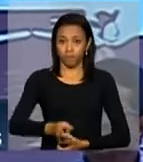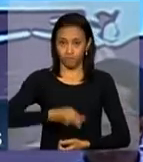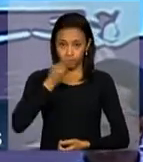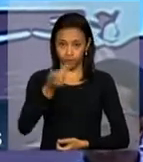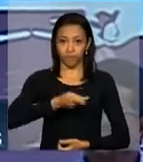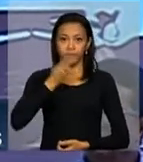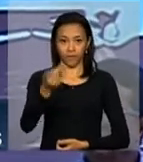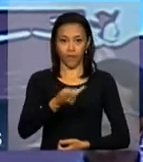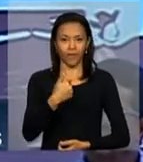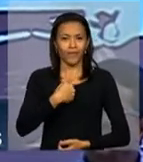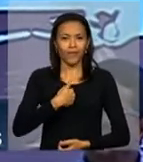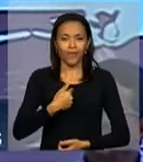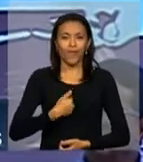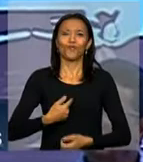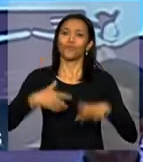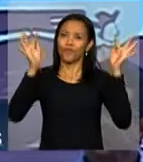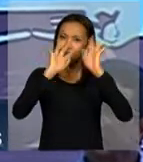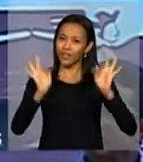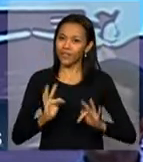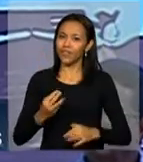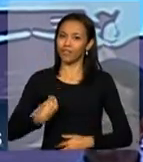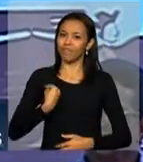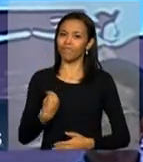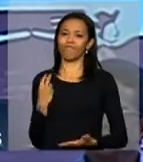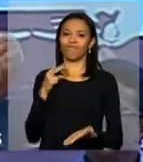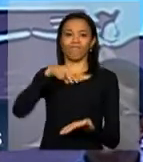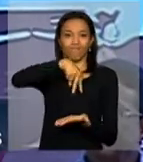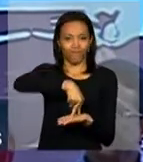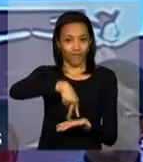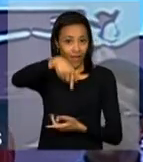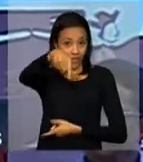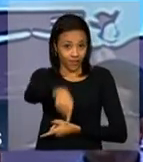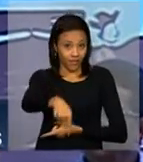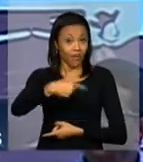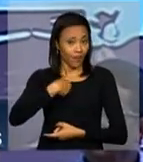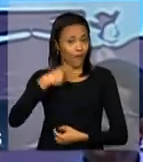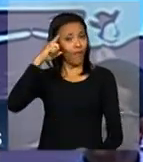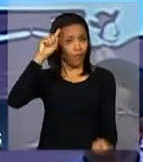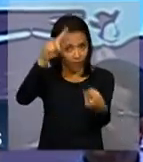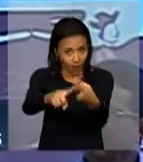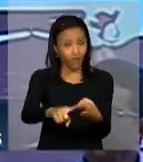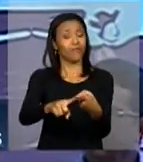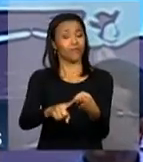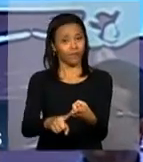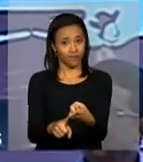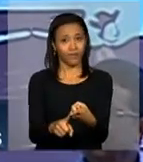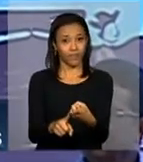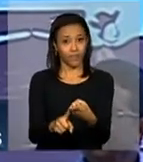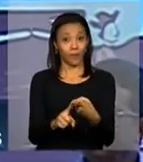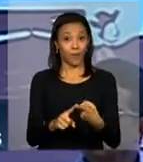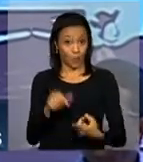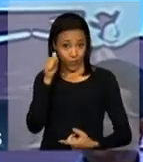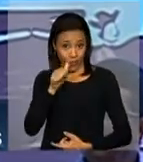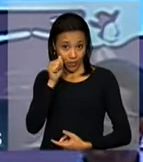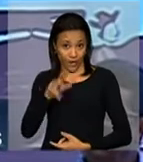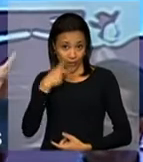eu estou muito feliz de estar aqui, porque eu concordo com a